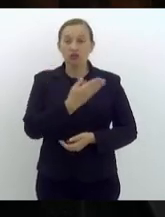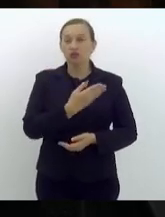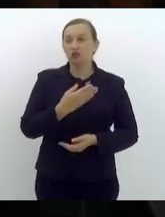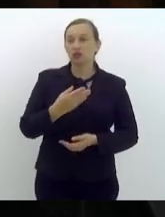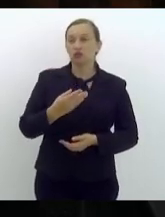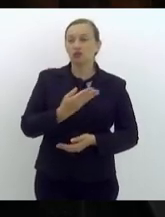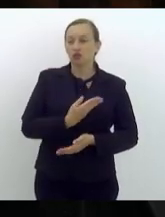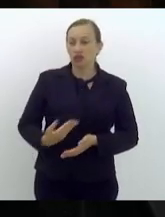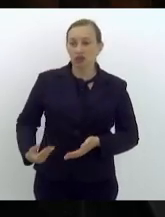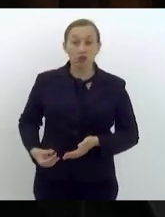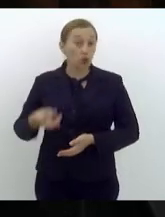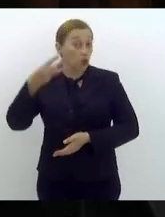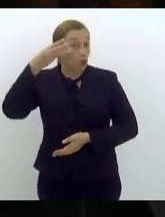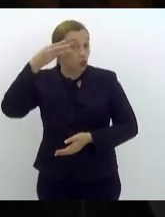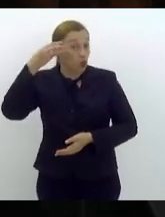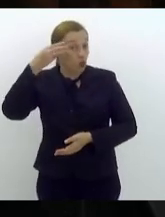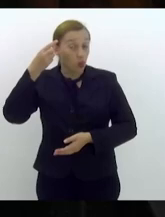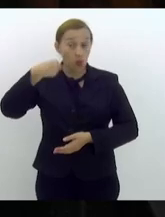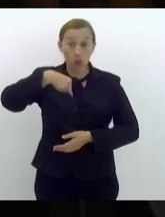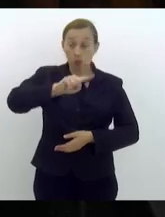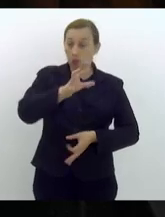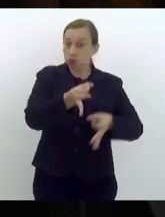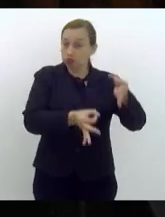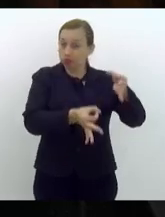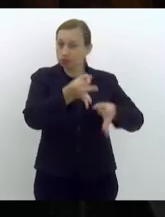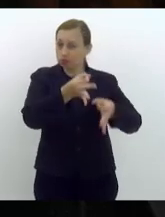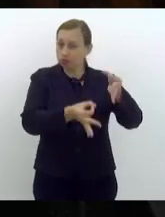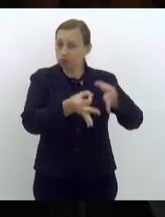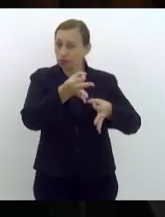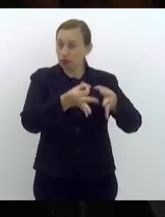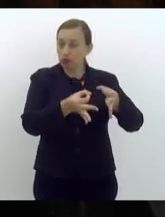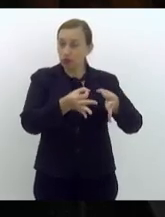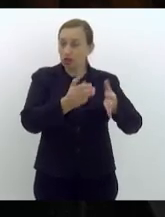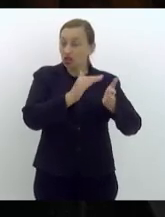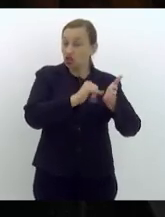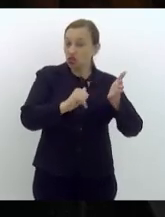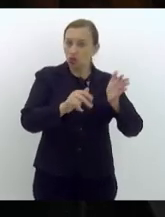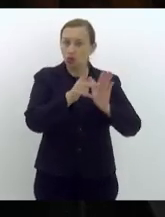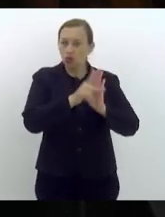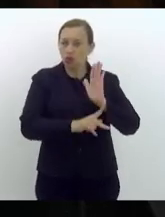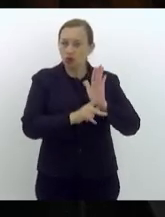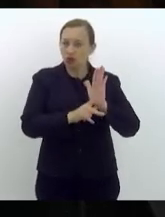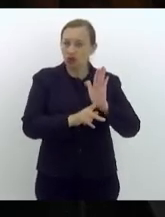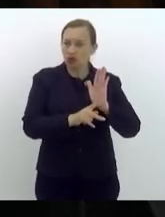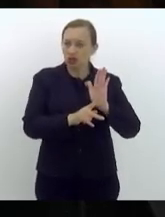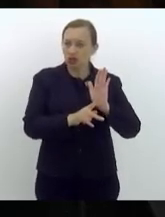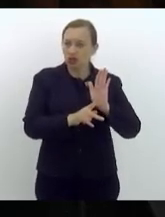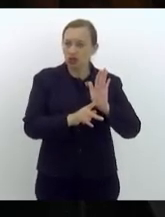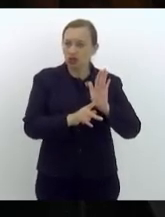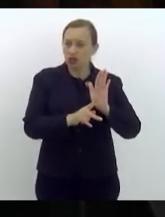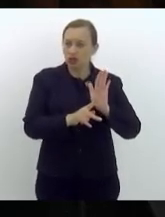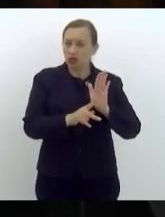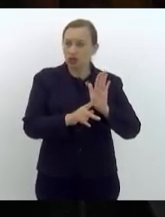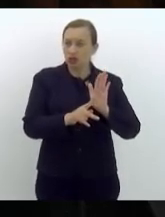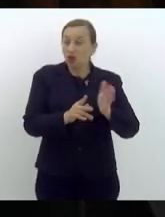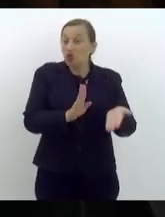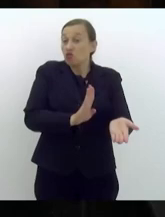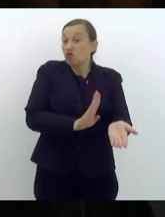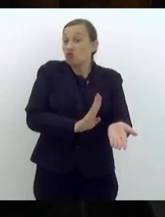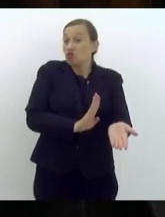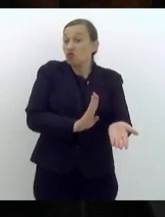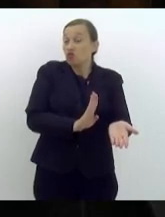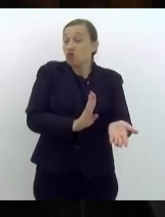Wilson Witzel foi à justiça e derrubou o projeto por vício de iniciativa.